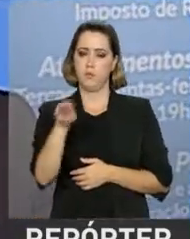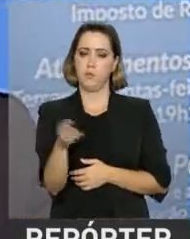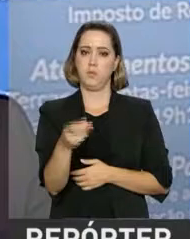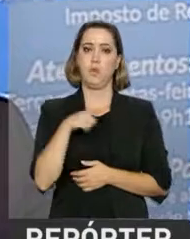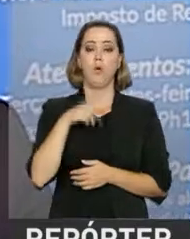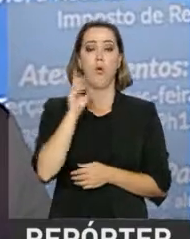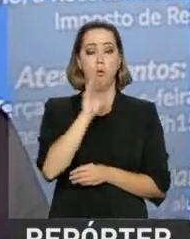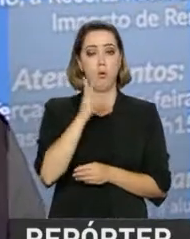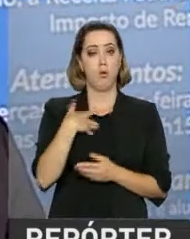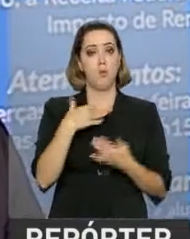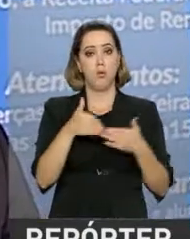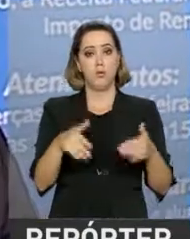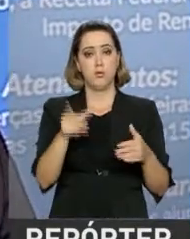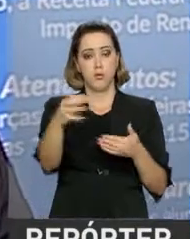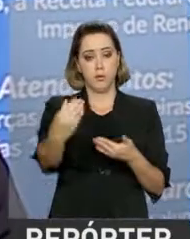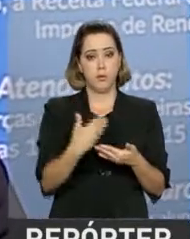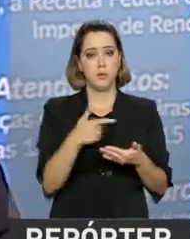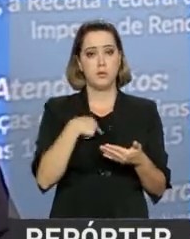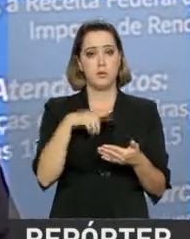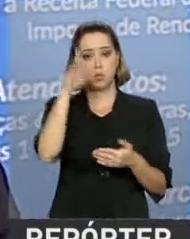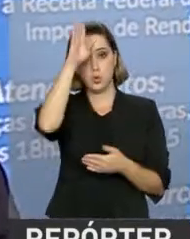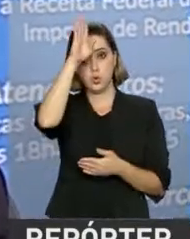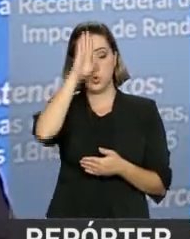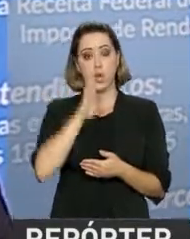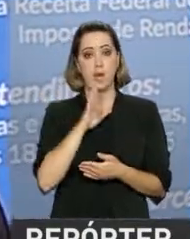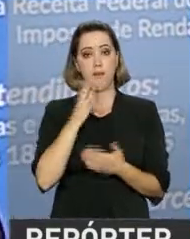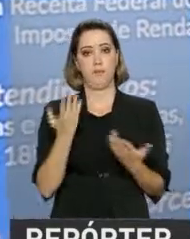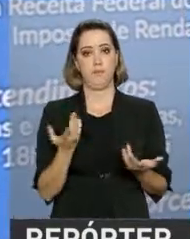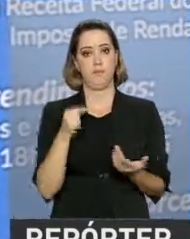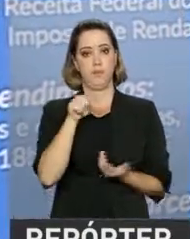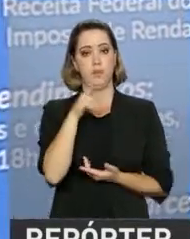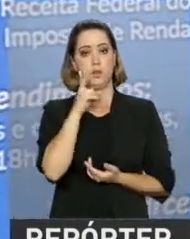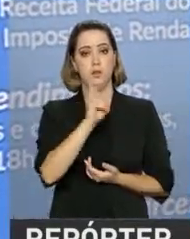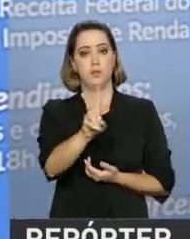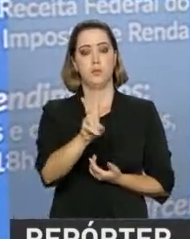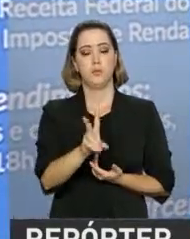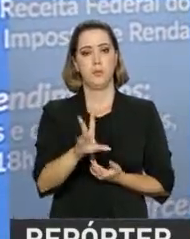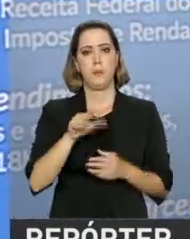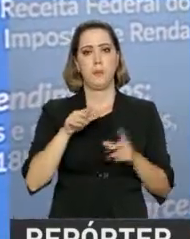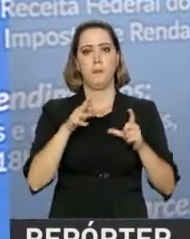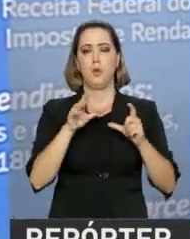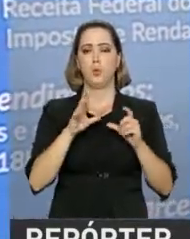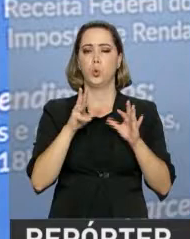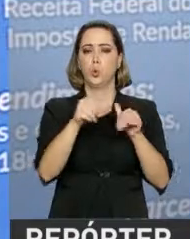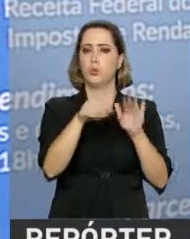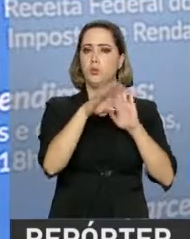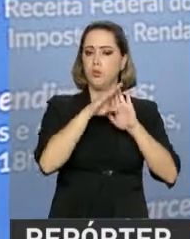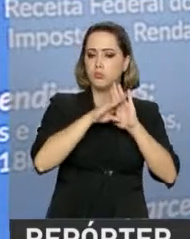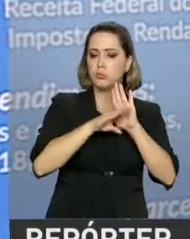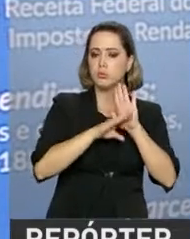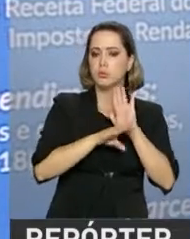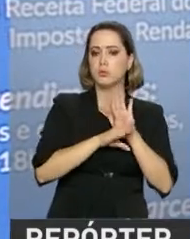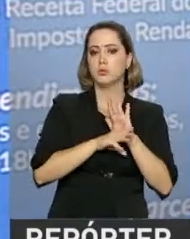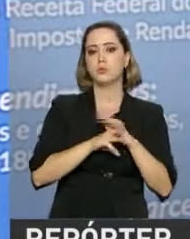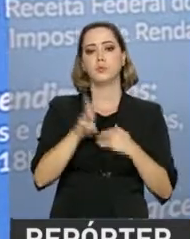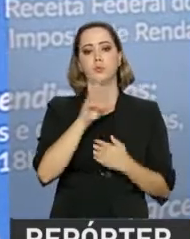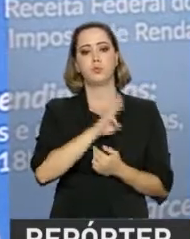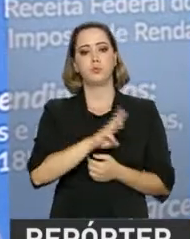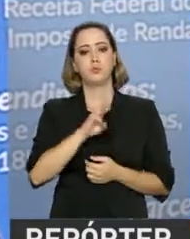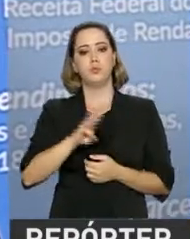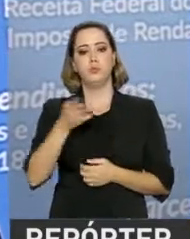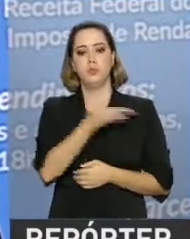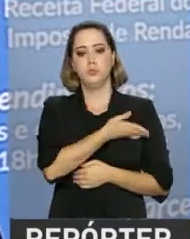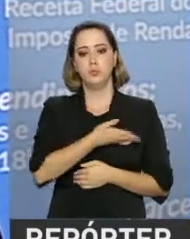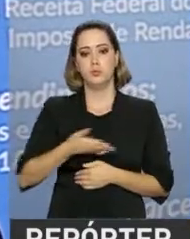é feito gratuitamente. Você pode ver a lista dos documentos em